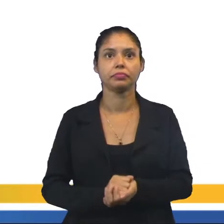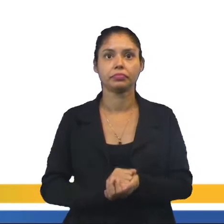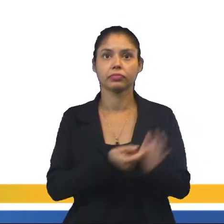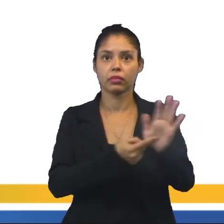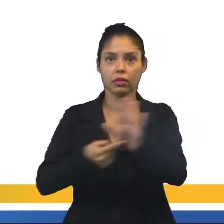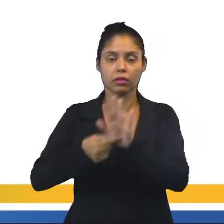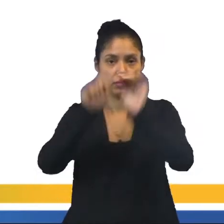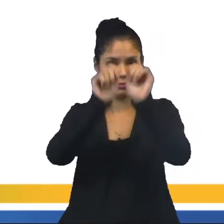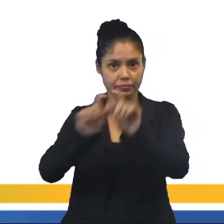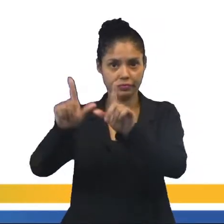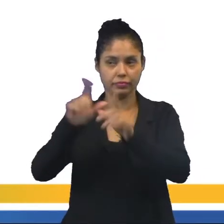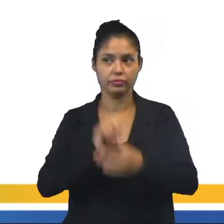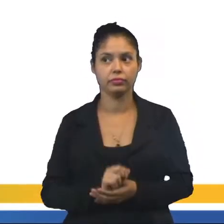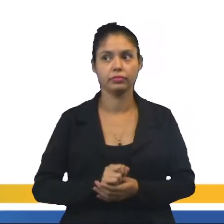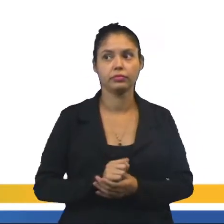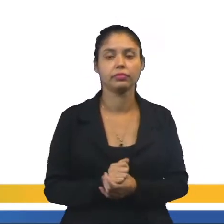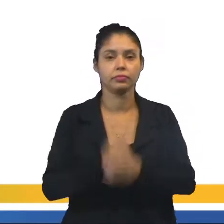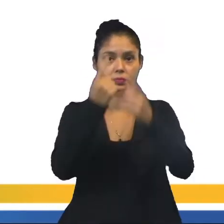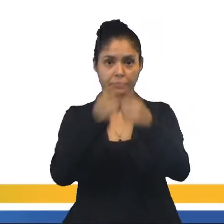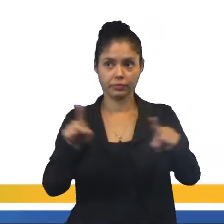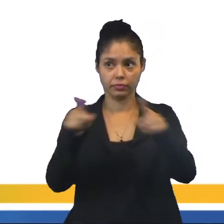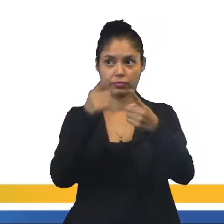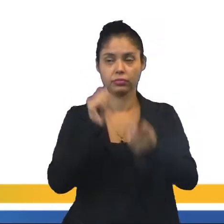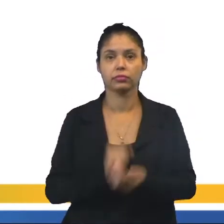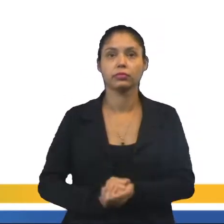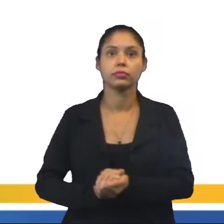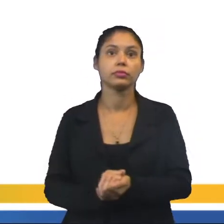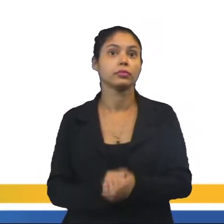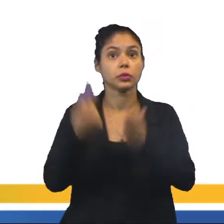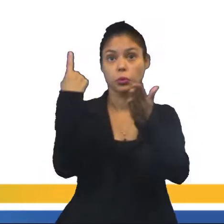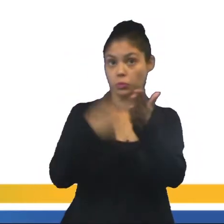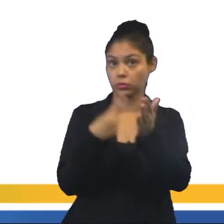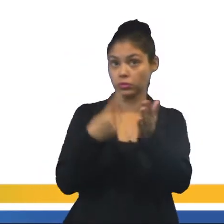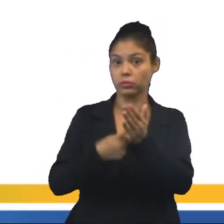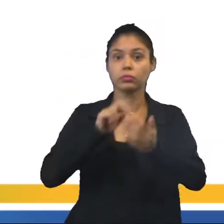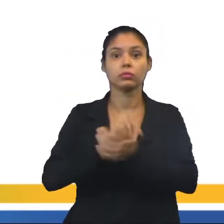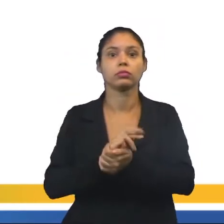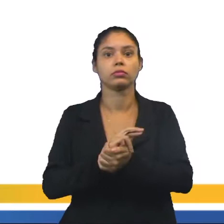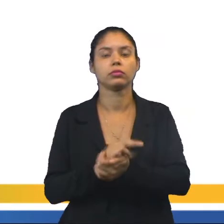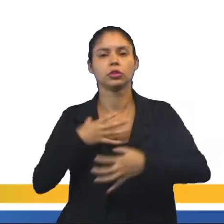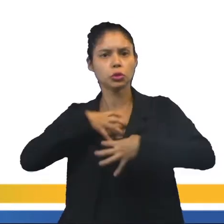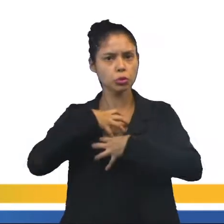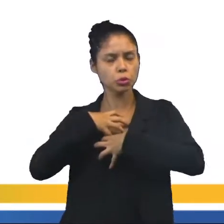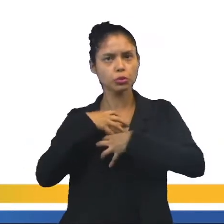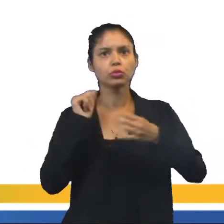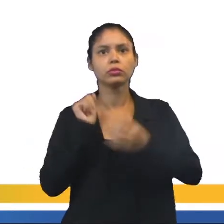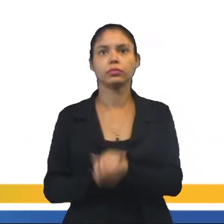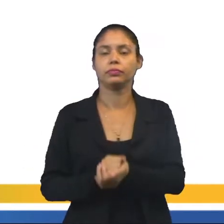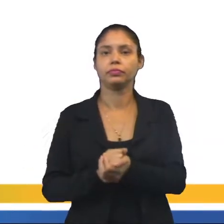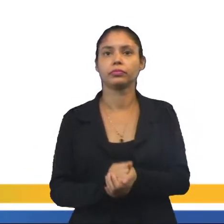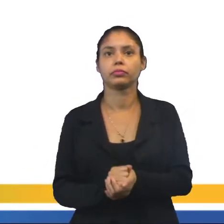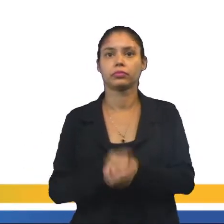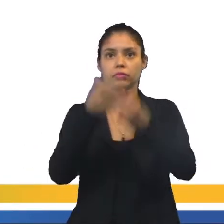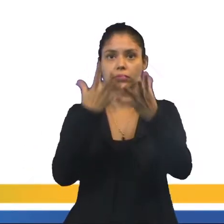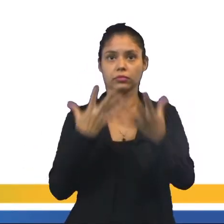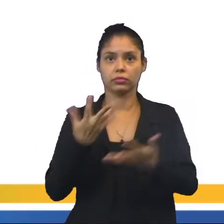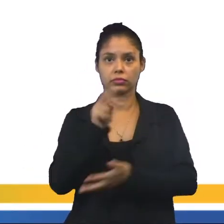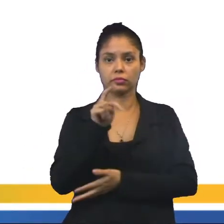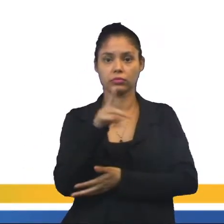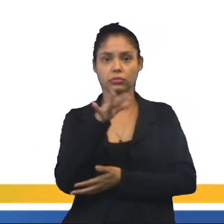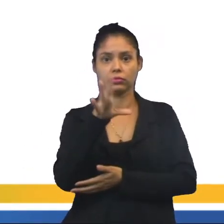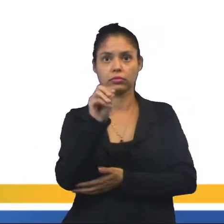vocês aí Acompanha comigo na natelinha música é a combinação de ritmo harmonia e melodia